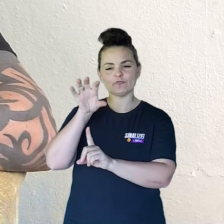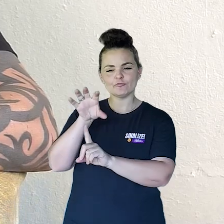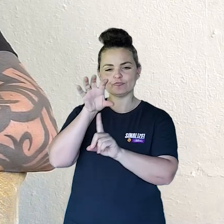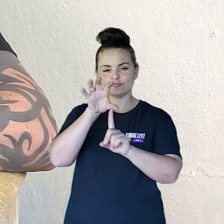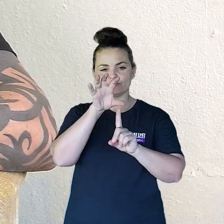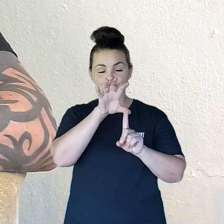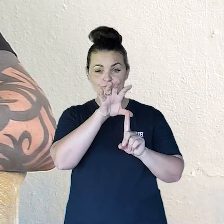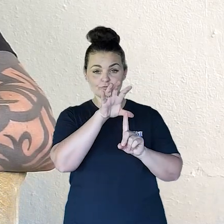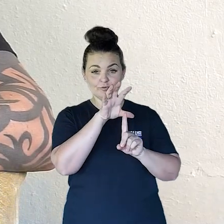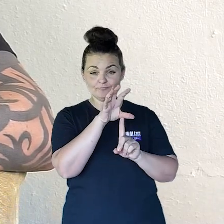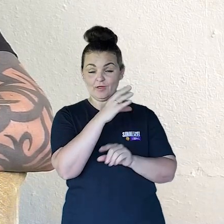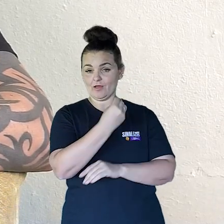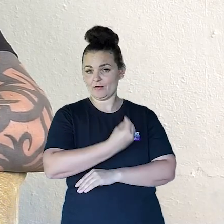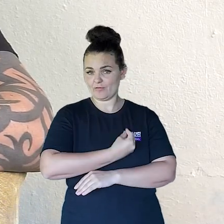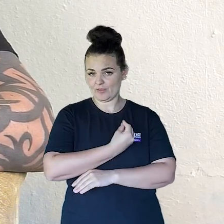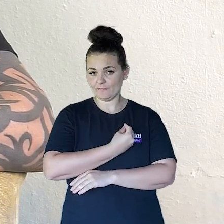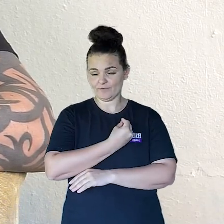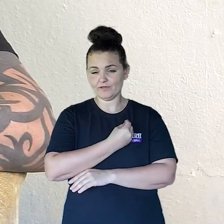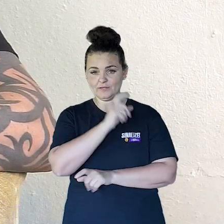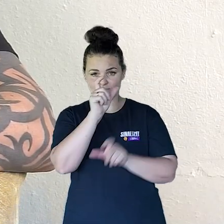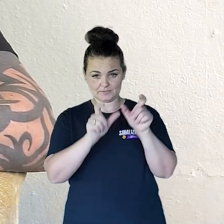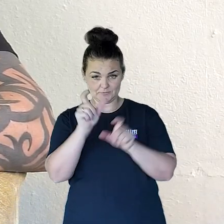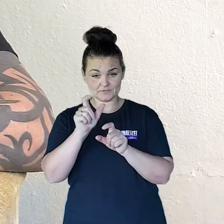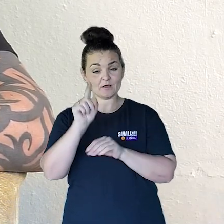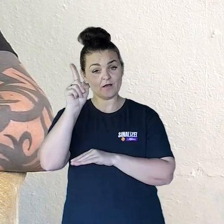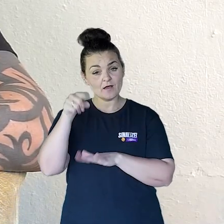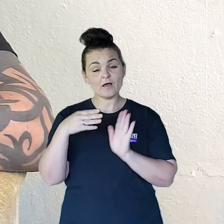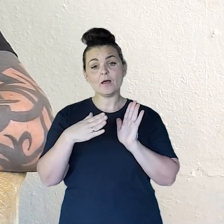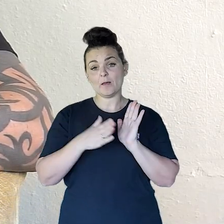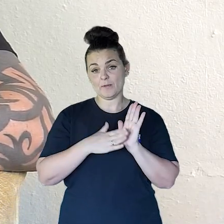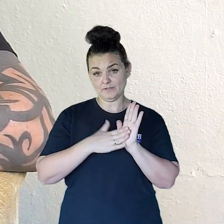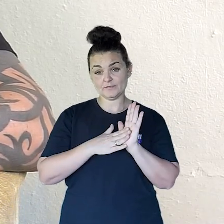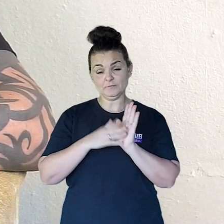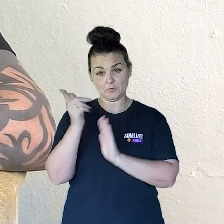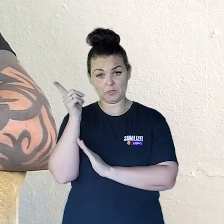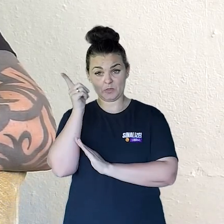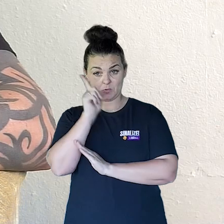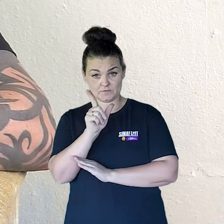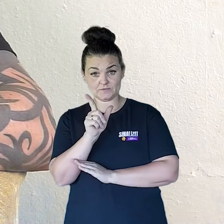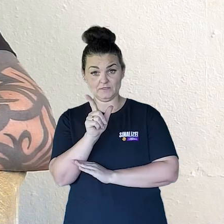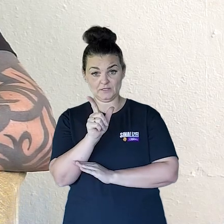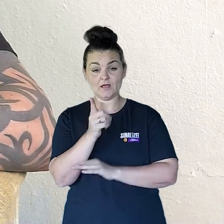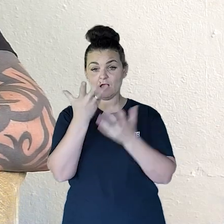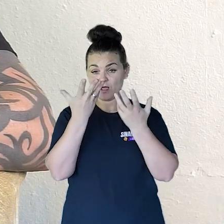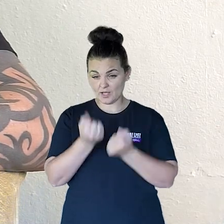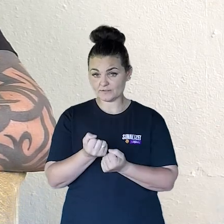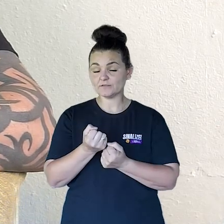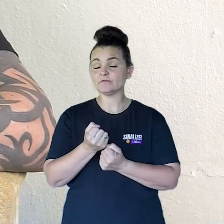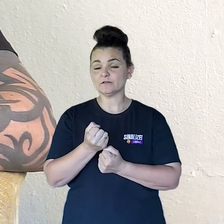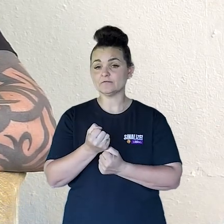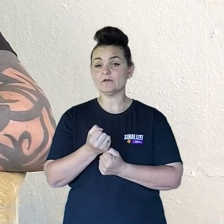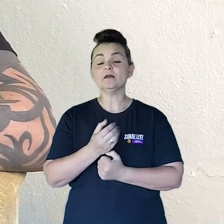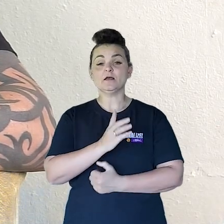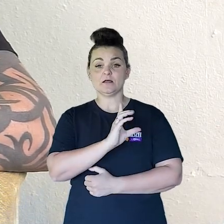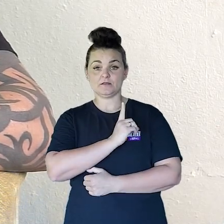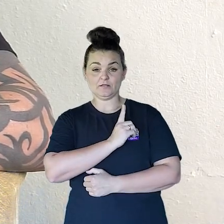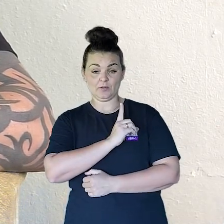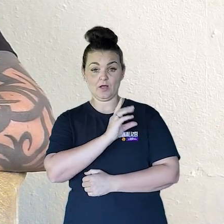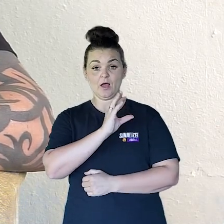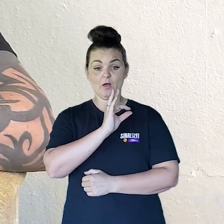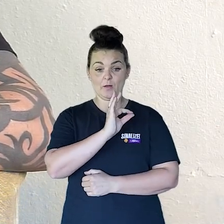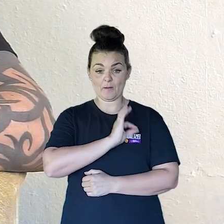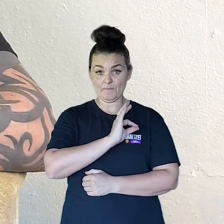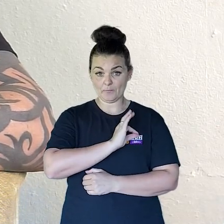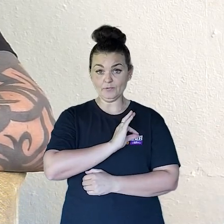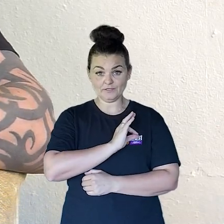influenciar diretamente na vida das pessoas. Esse foi o propósito quando eu decidi me tornar delegado de polícia. E não